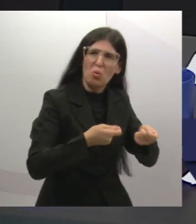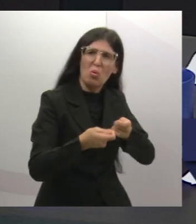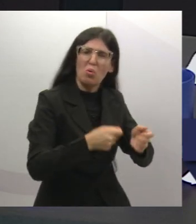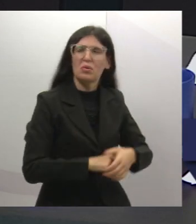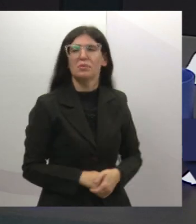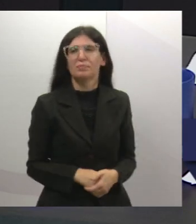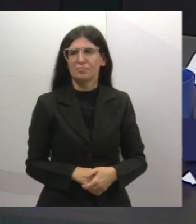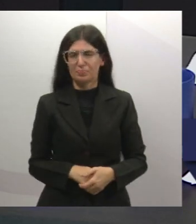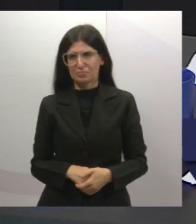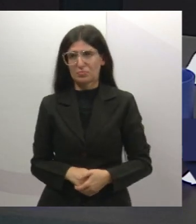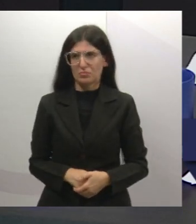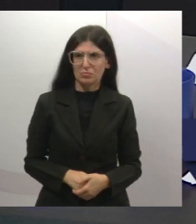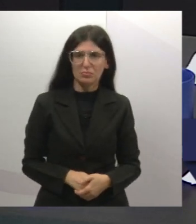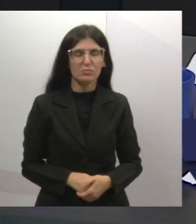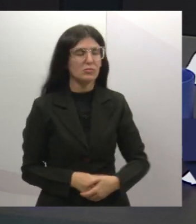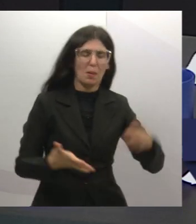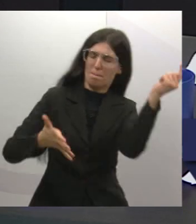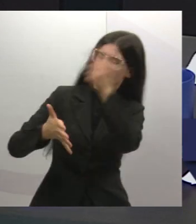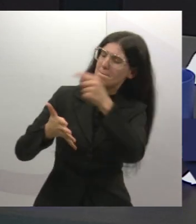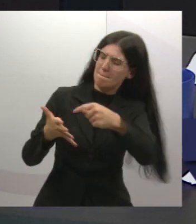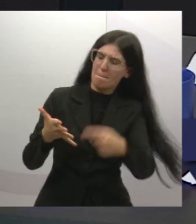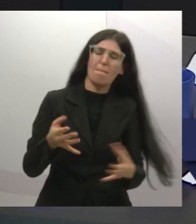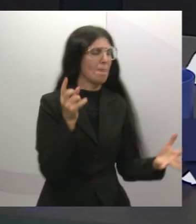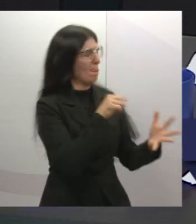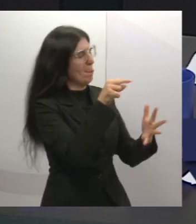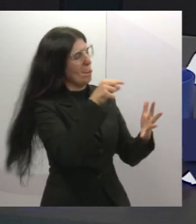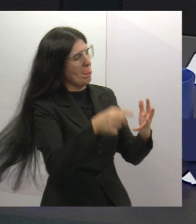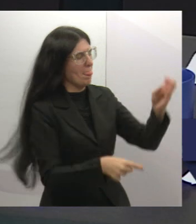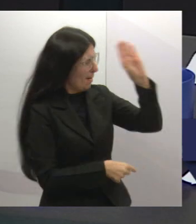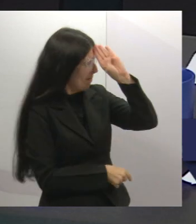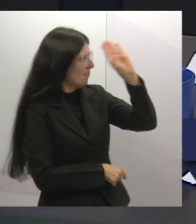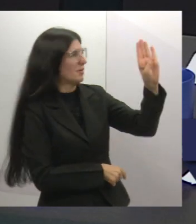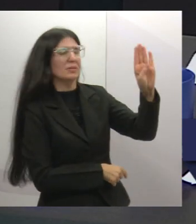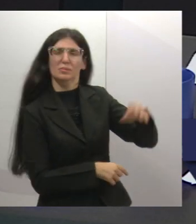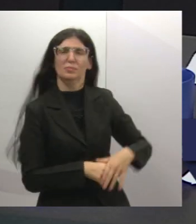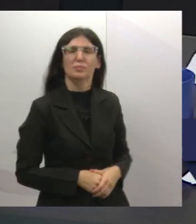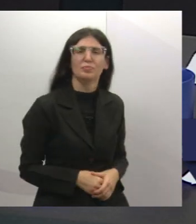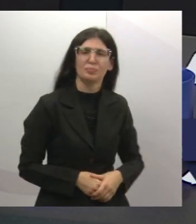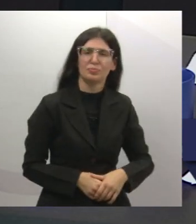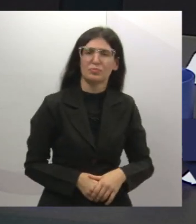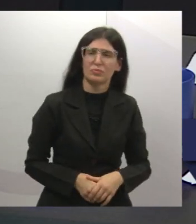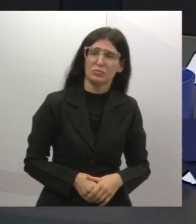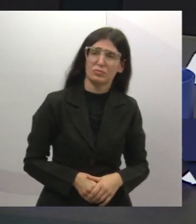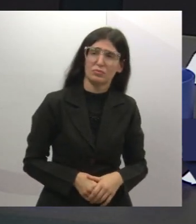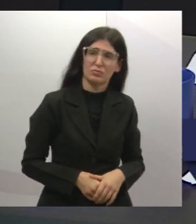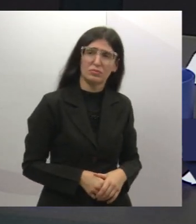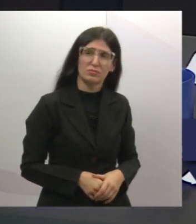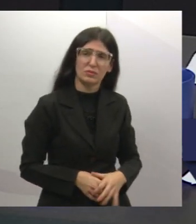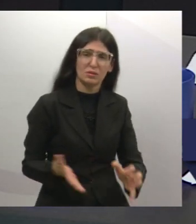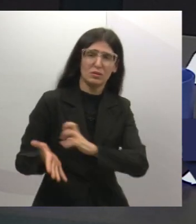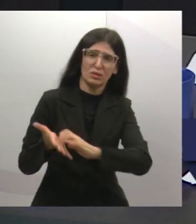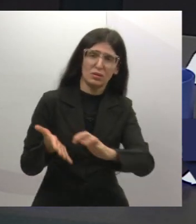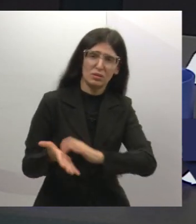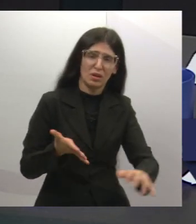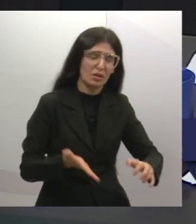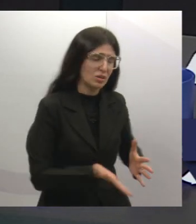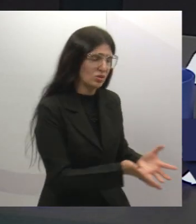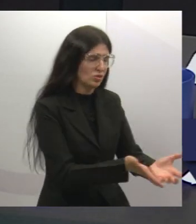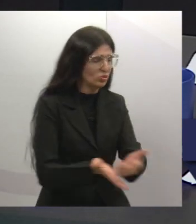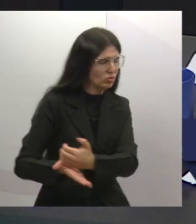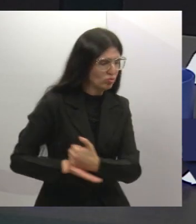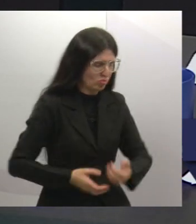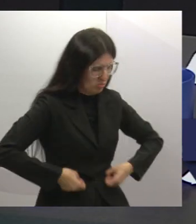de realmente selecionar as prioridades do administrador e da Secretaria de Finanças do município. Mas acho que faltou